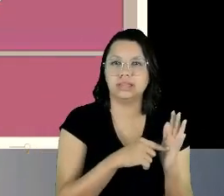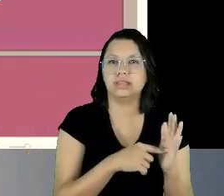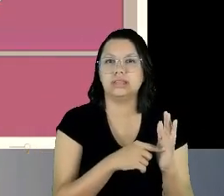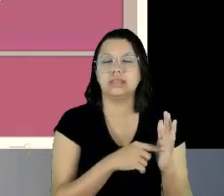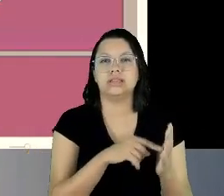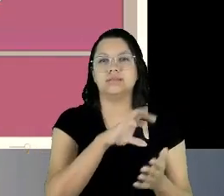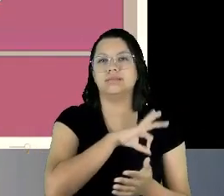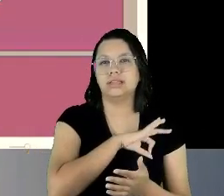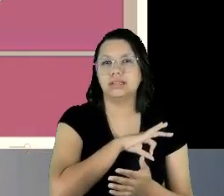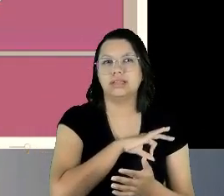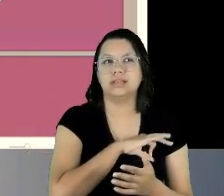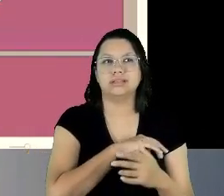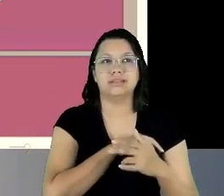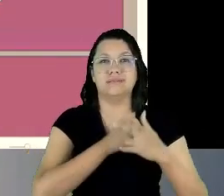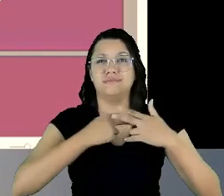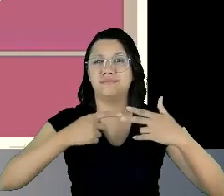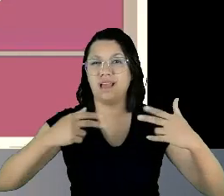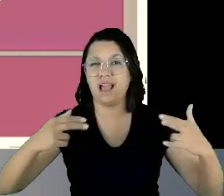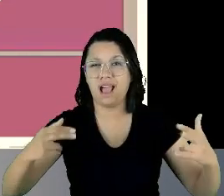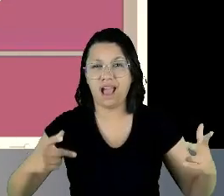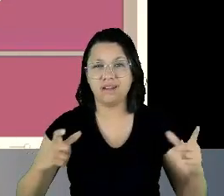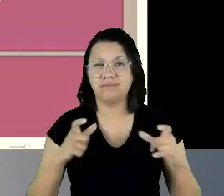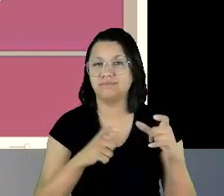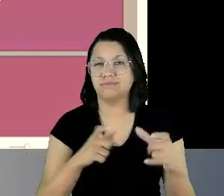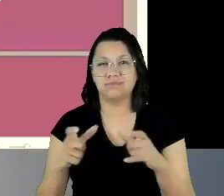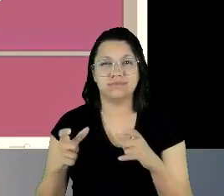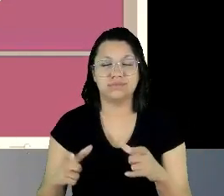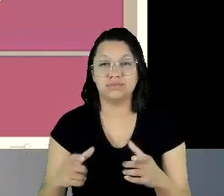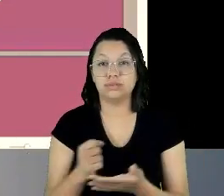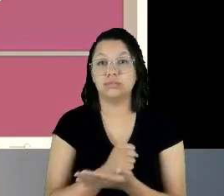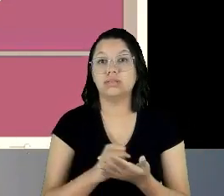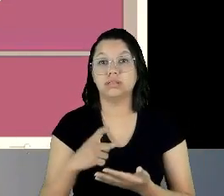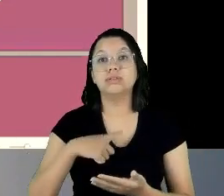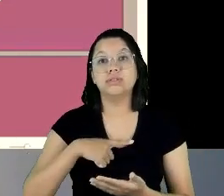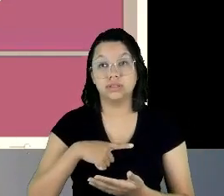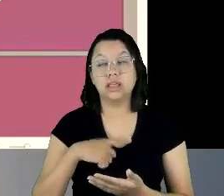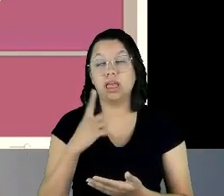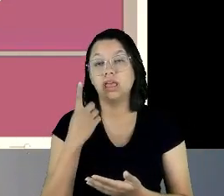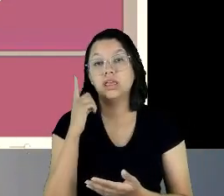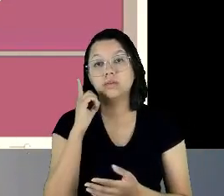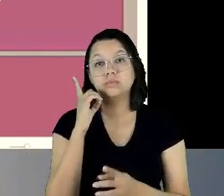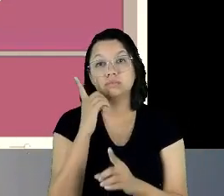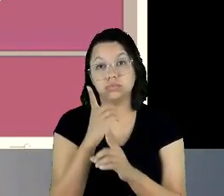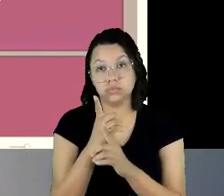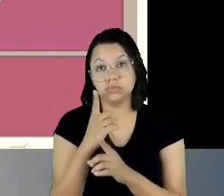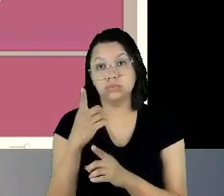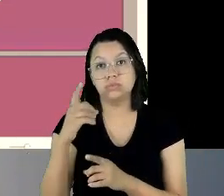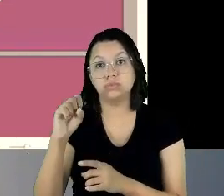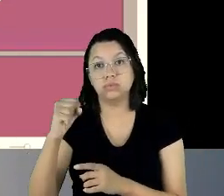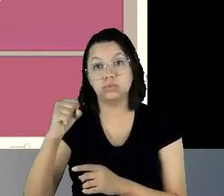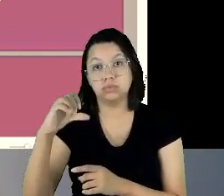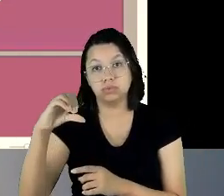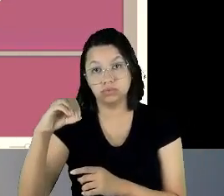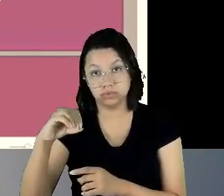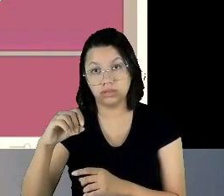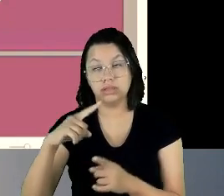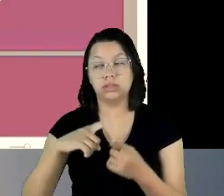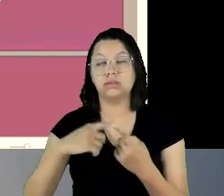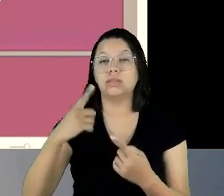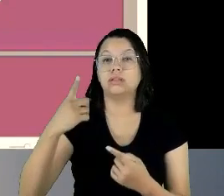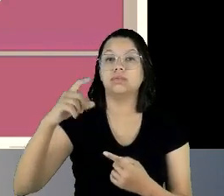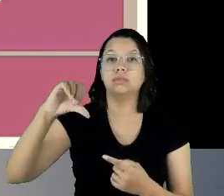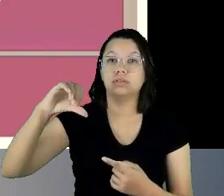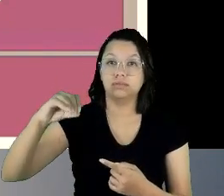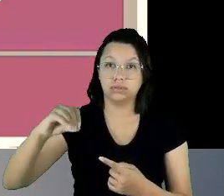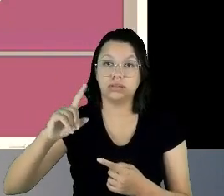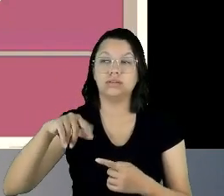dificuldade de ter um monte de canal e basicamente a gente tem um canal, né, que é 180, também 190, mas são canais que